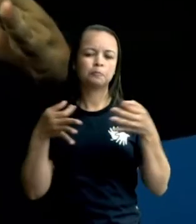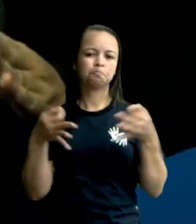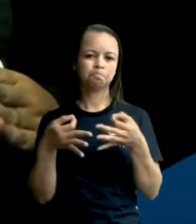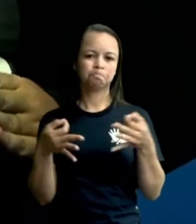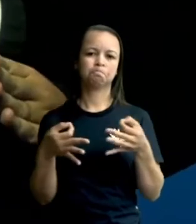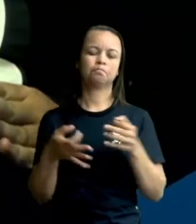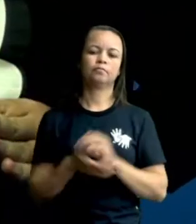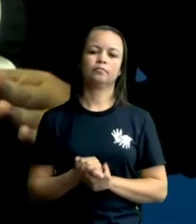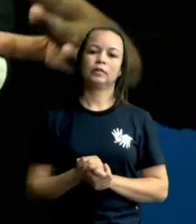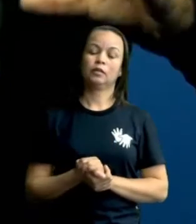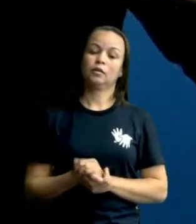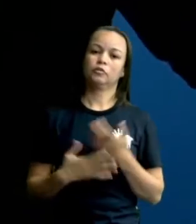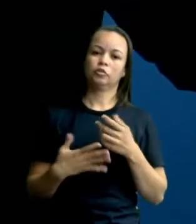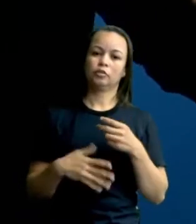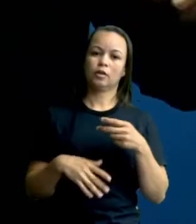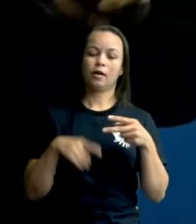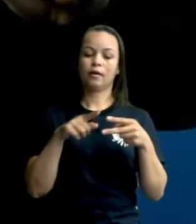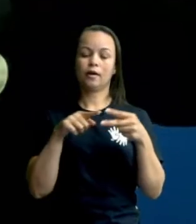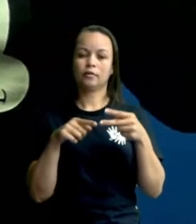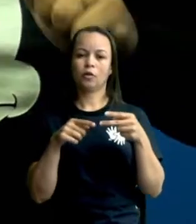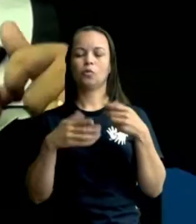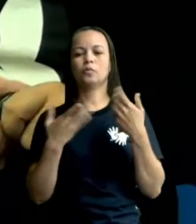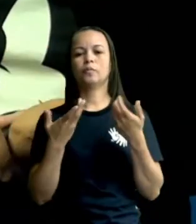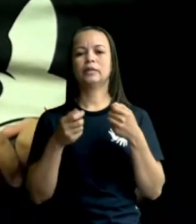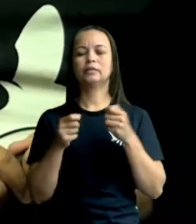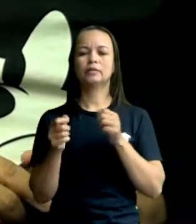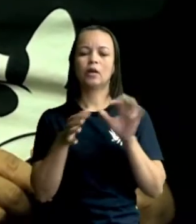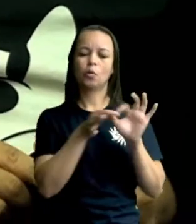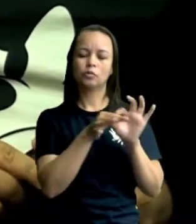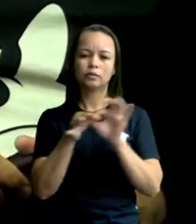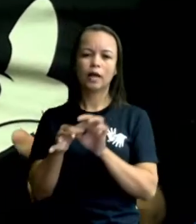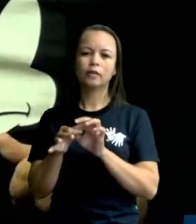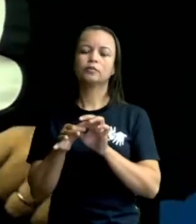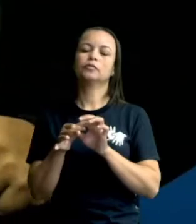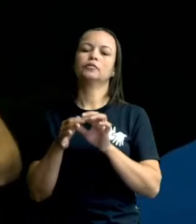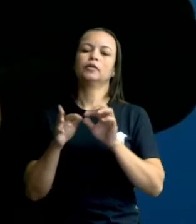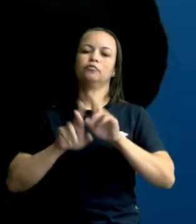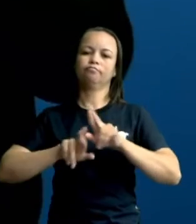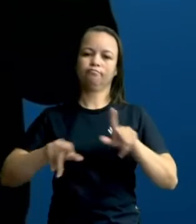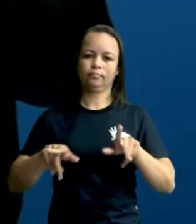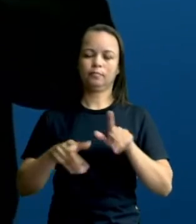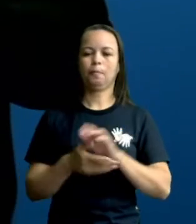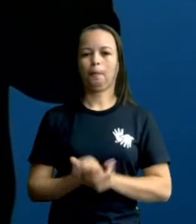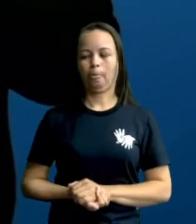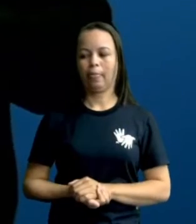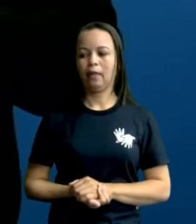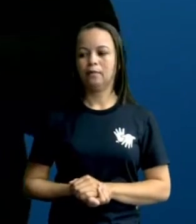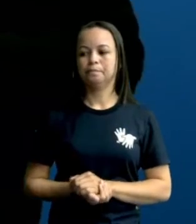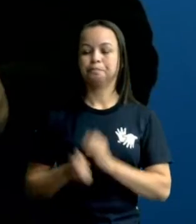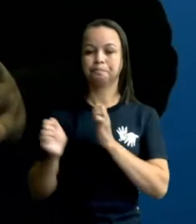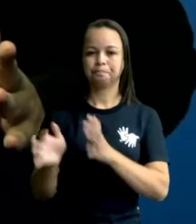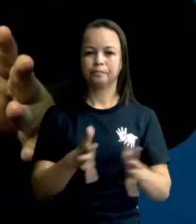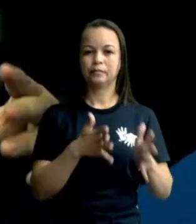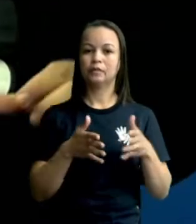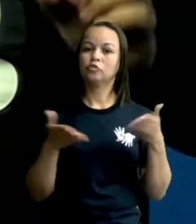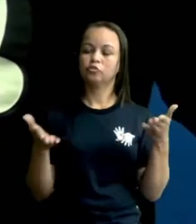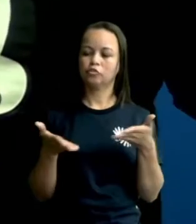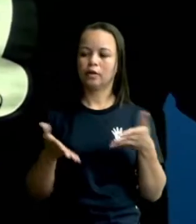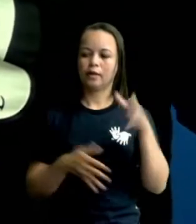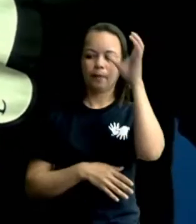seja, cada um tem que ser utilizada num contexto diferente, tá bom? Prosseguindo, já que aprendemos